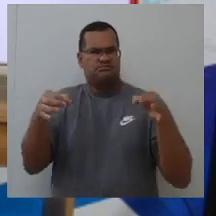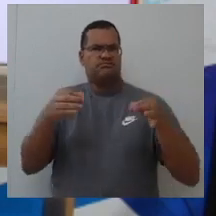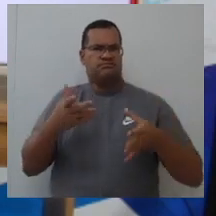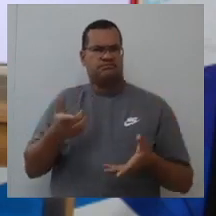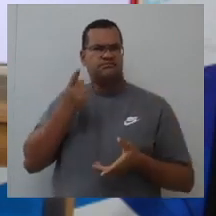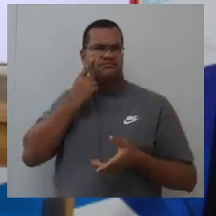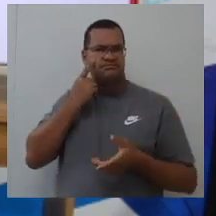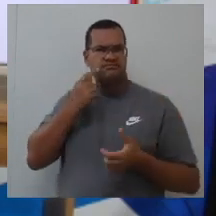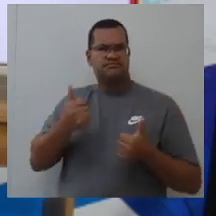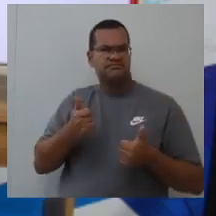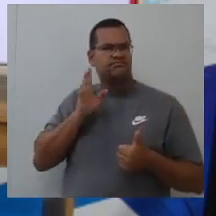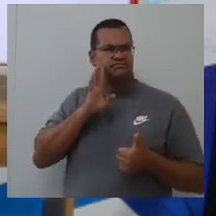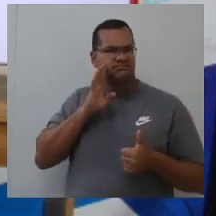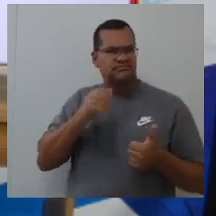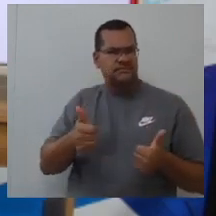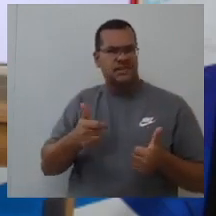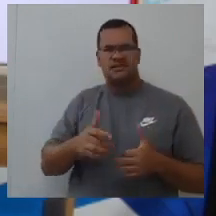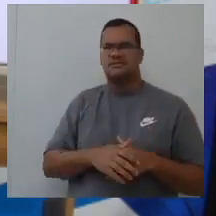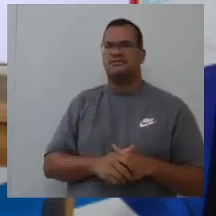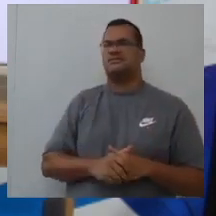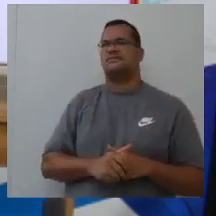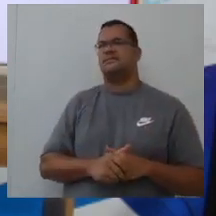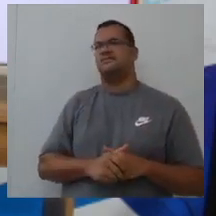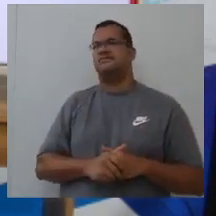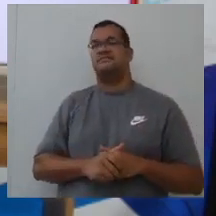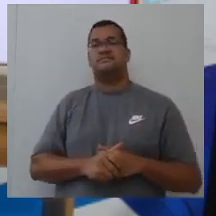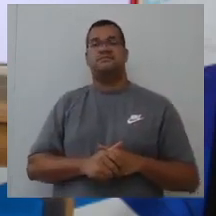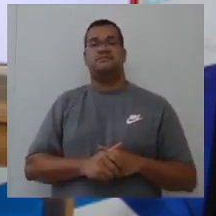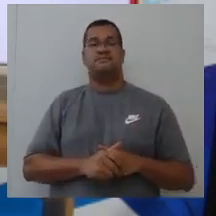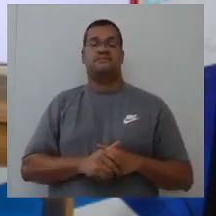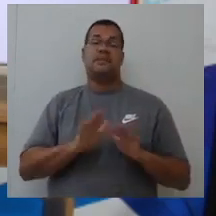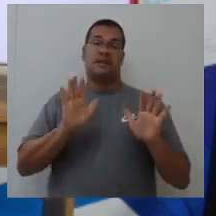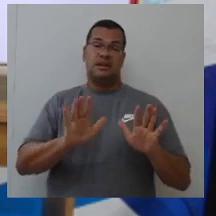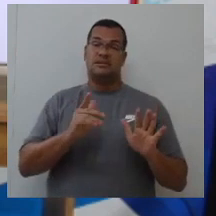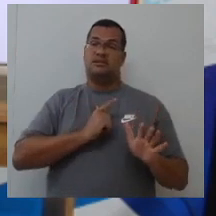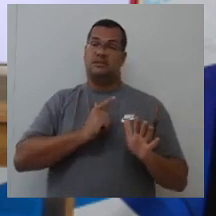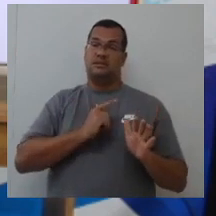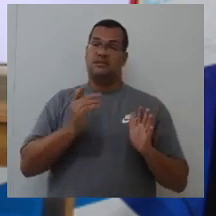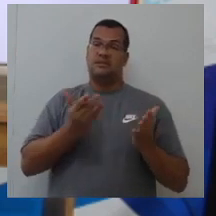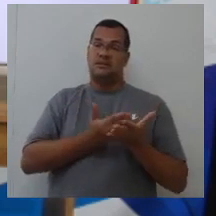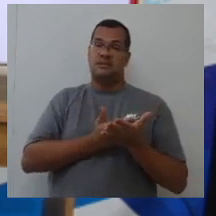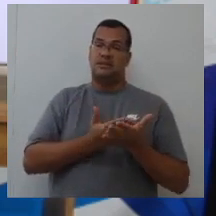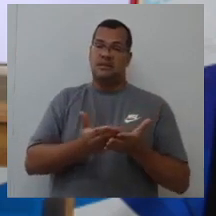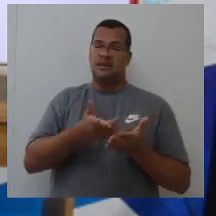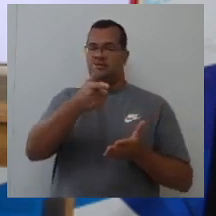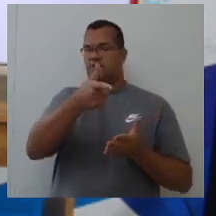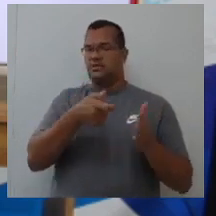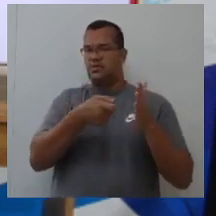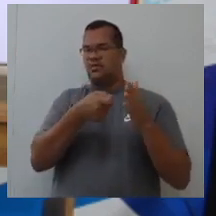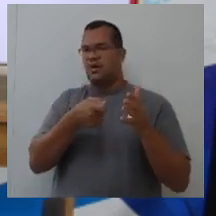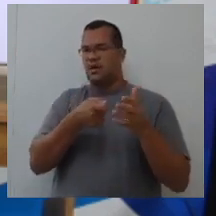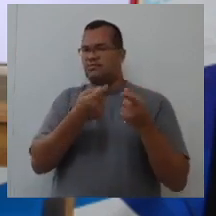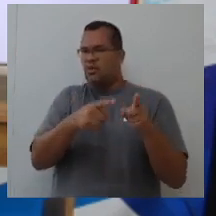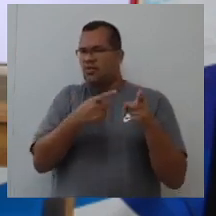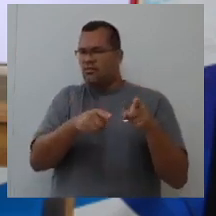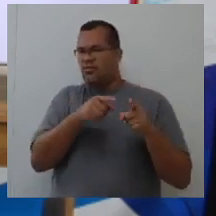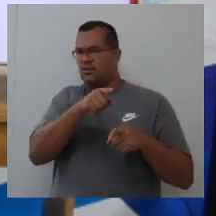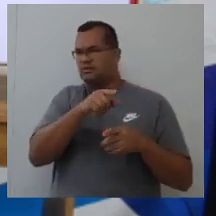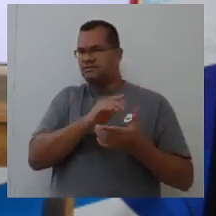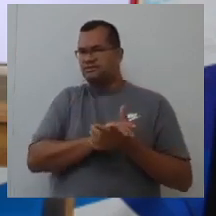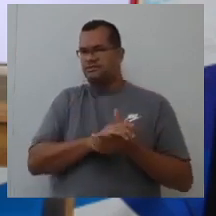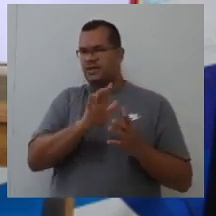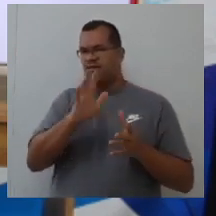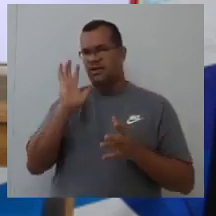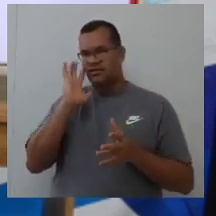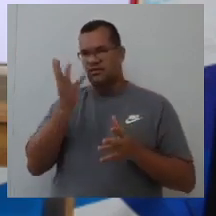ligado? Beleza? Então vamos lá. Olha só. E aí eu quero fazer uma provocação aqui, ó. Tá? A gente